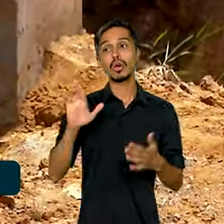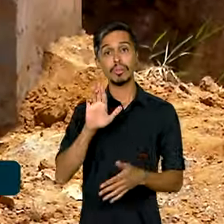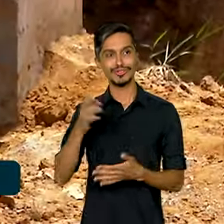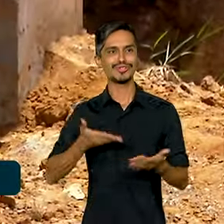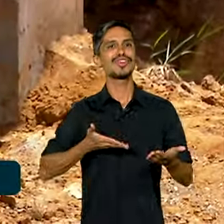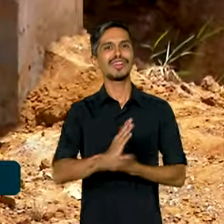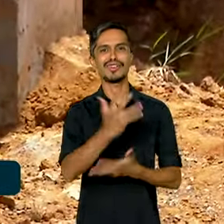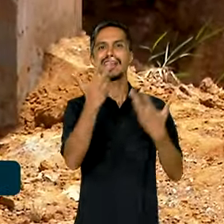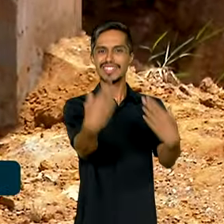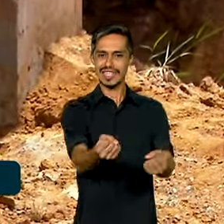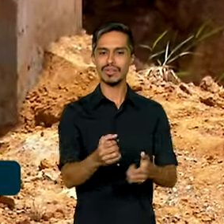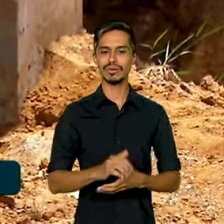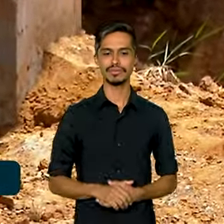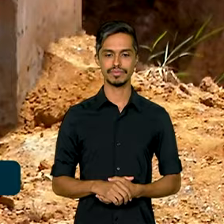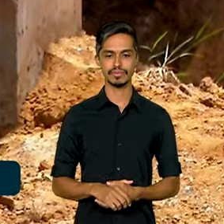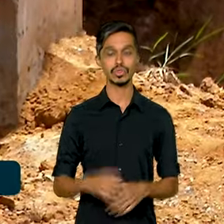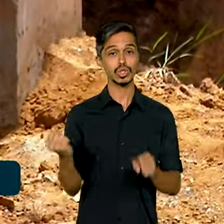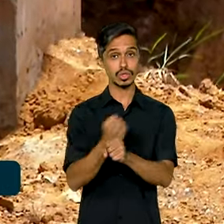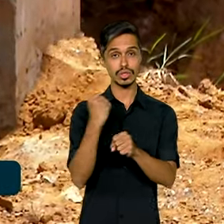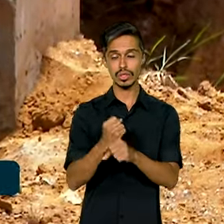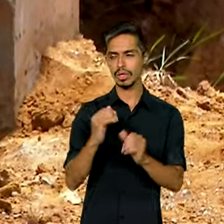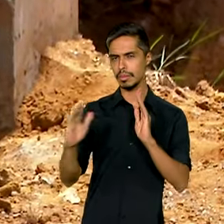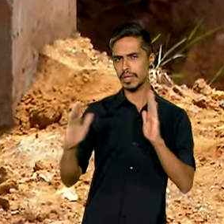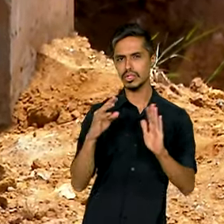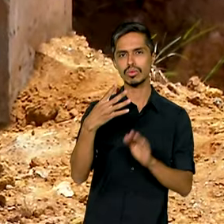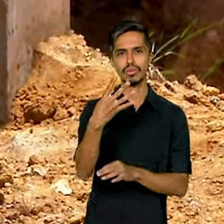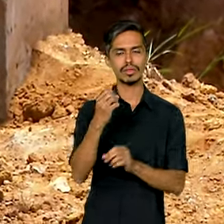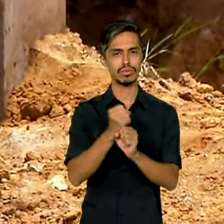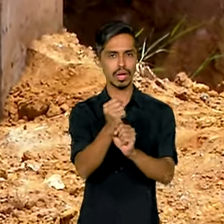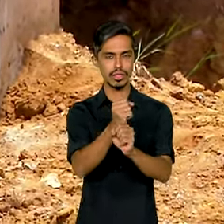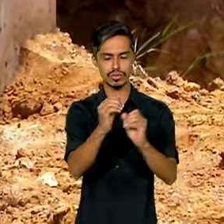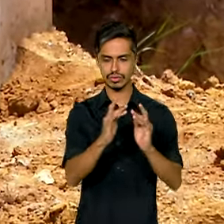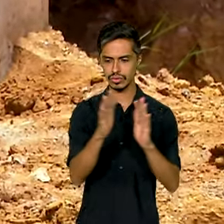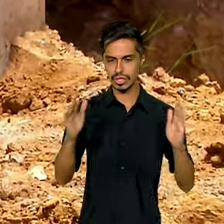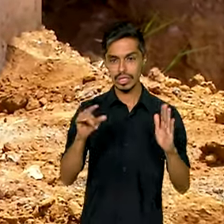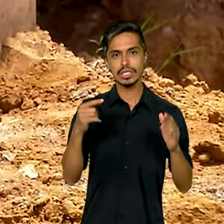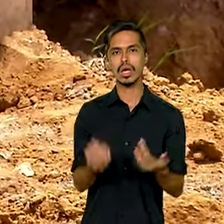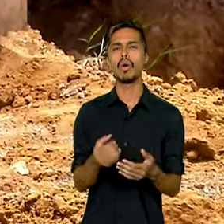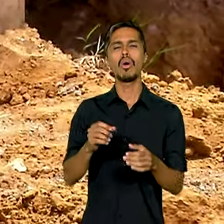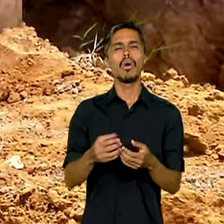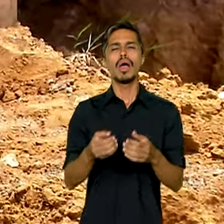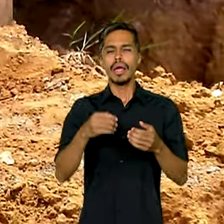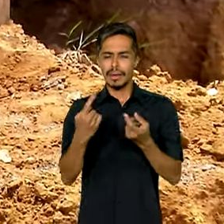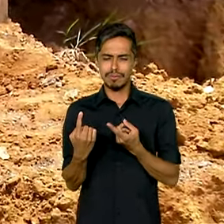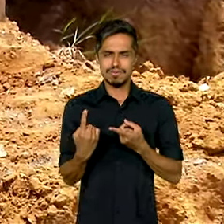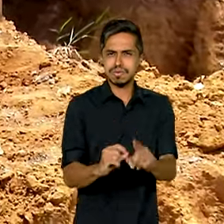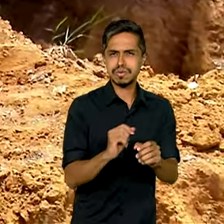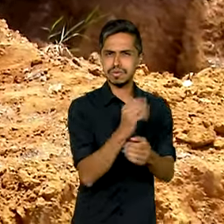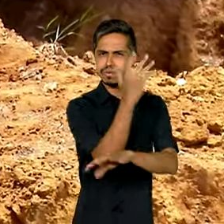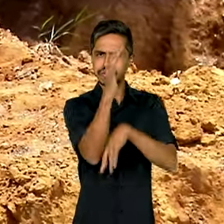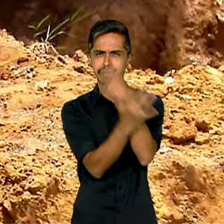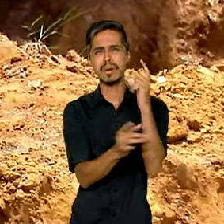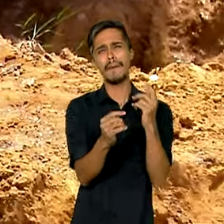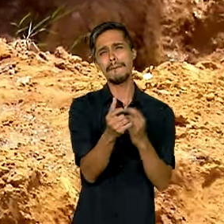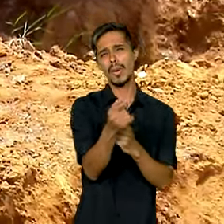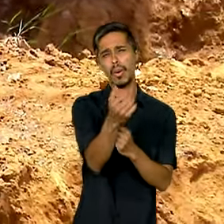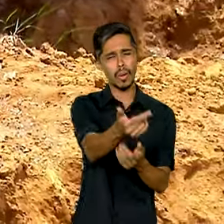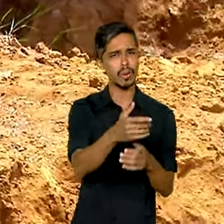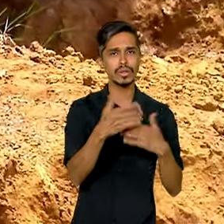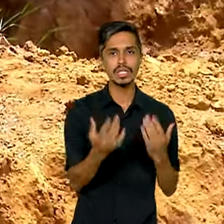presidente Lula. Construída em 4 anos, a obra tem um mínimo de impacto ambiental. Nesta estrutura elevada